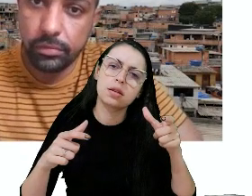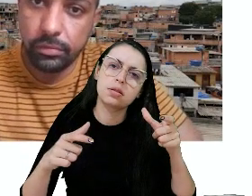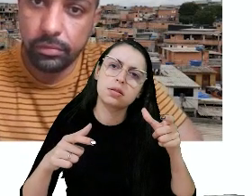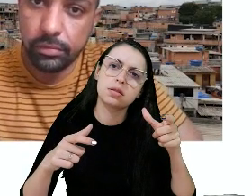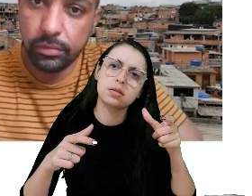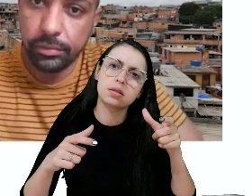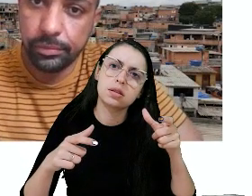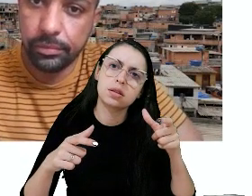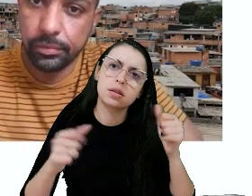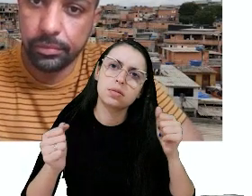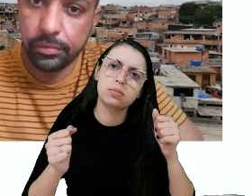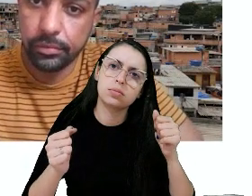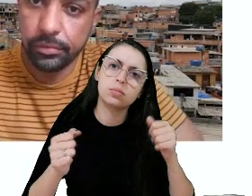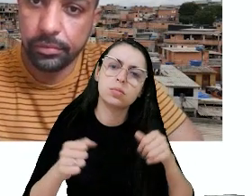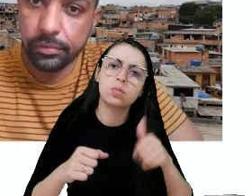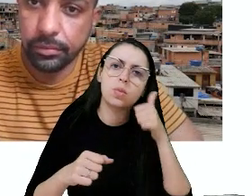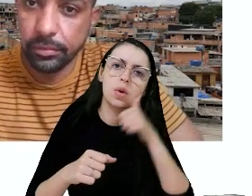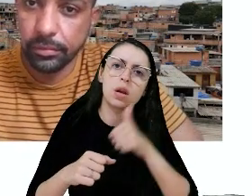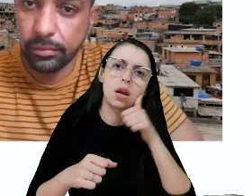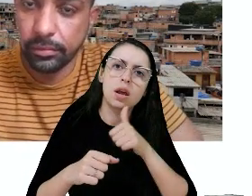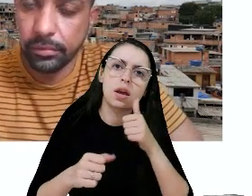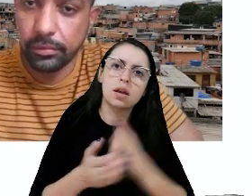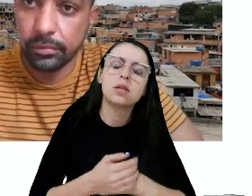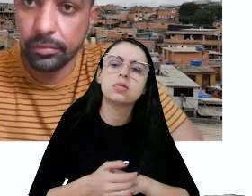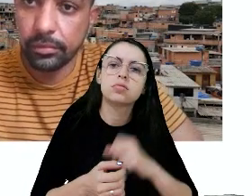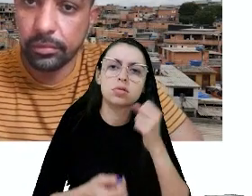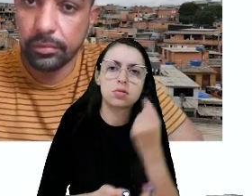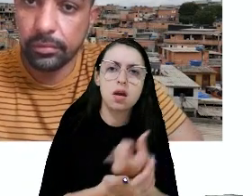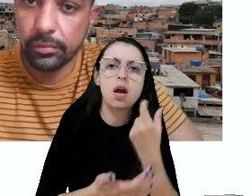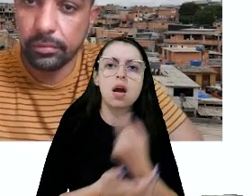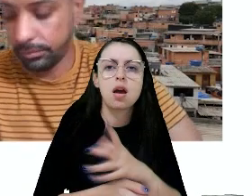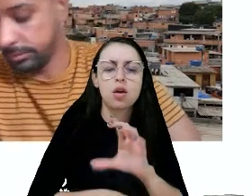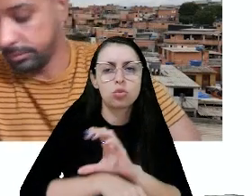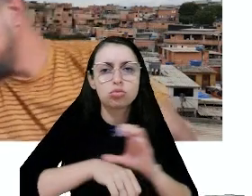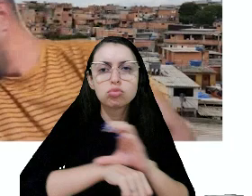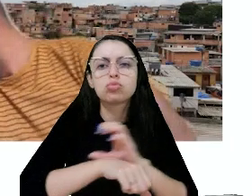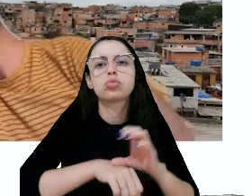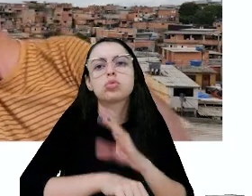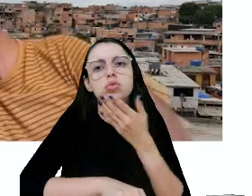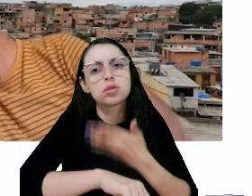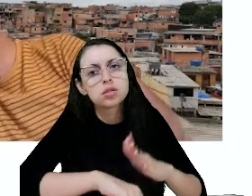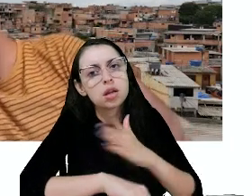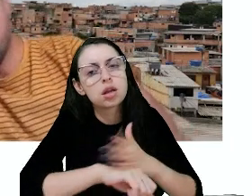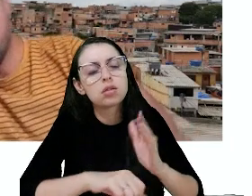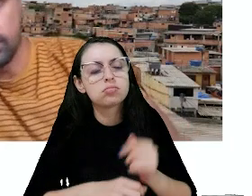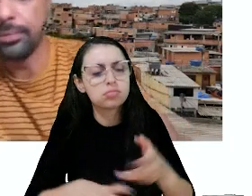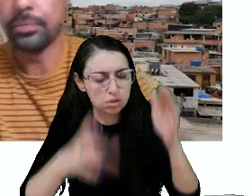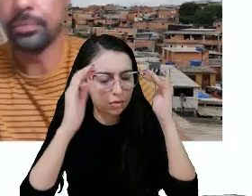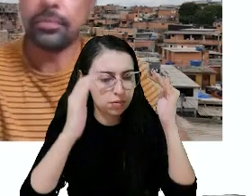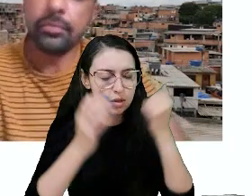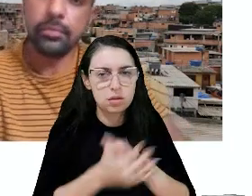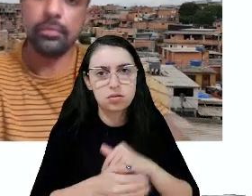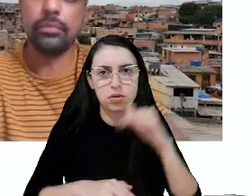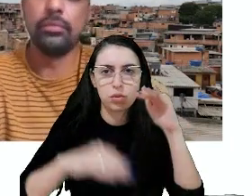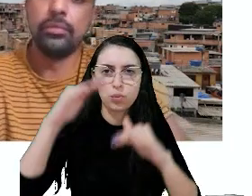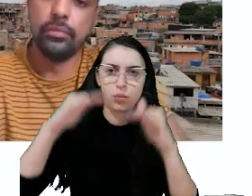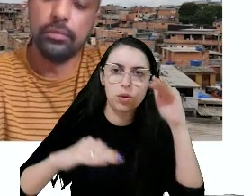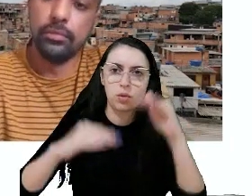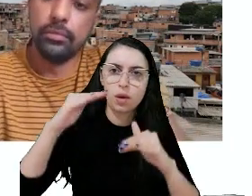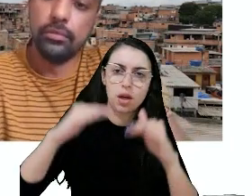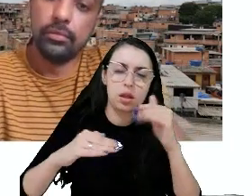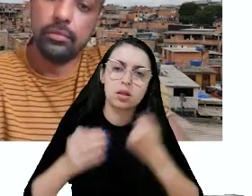de mulheres que vocês capacitam? Vocês procuram observar essa